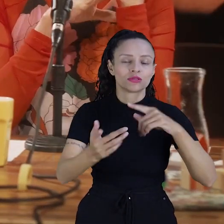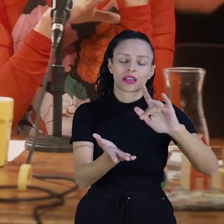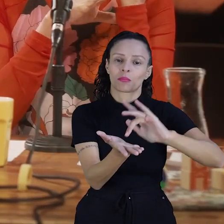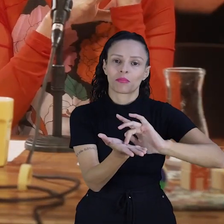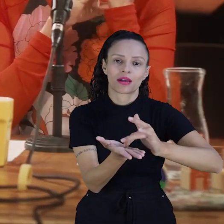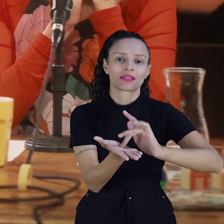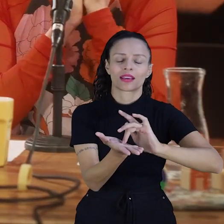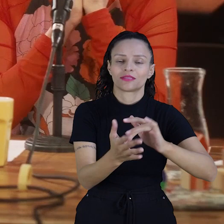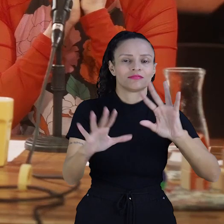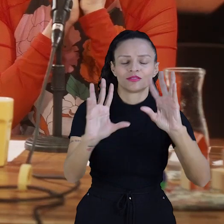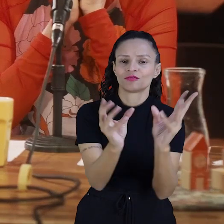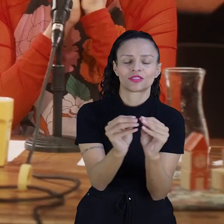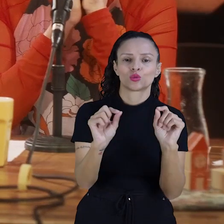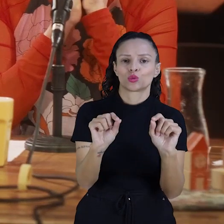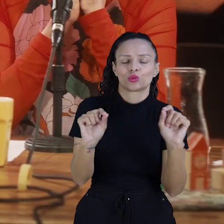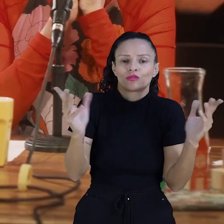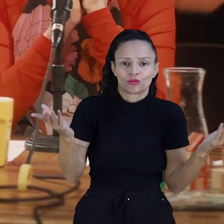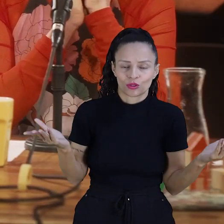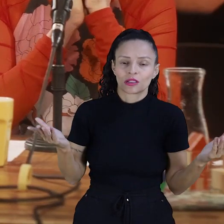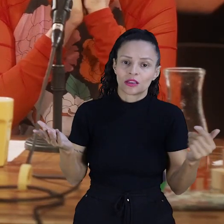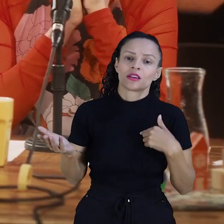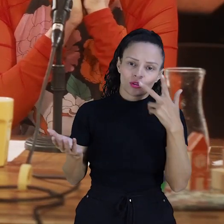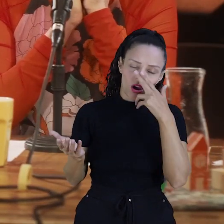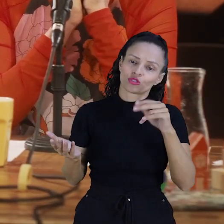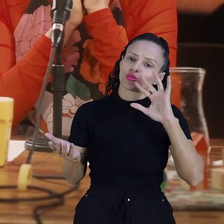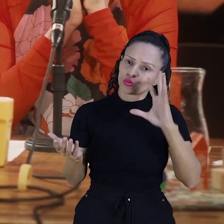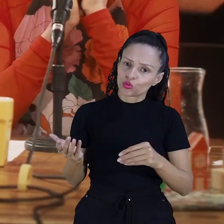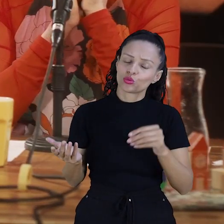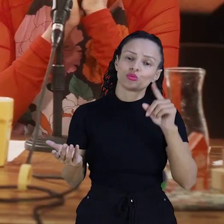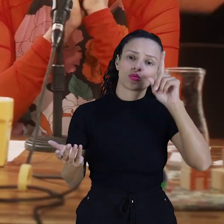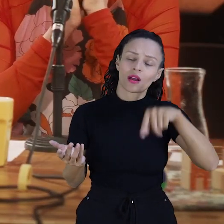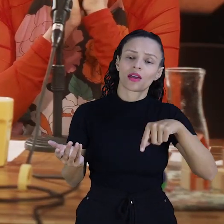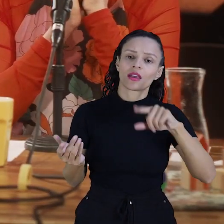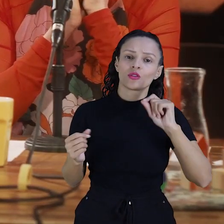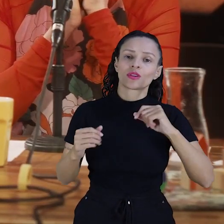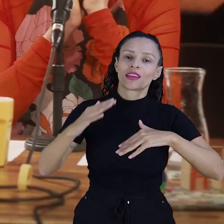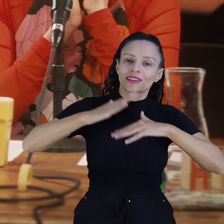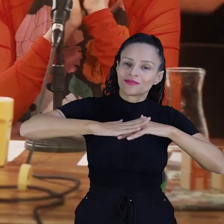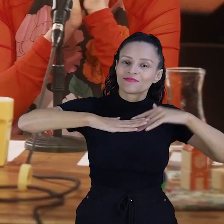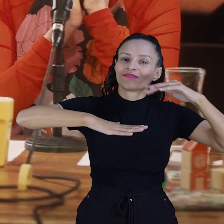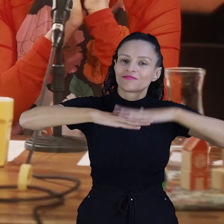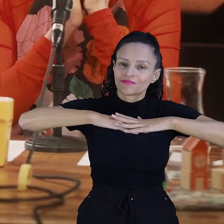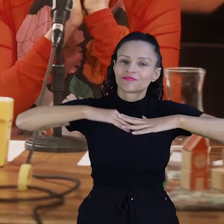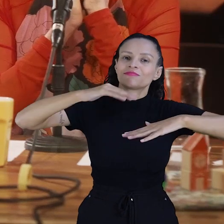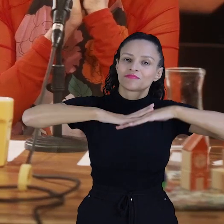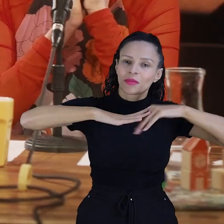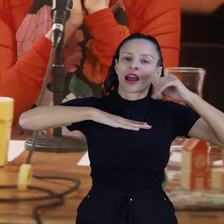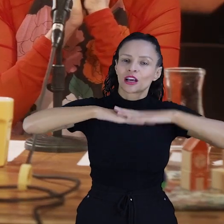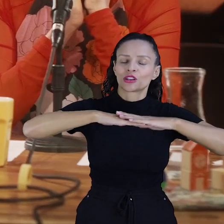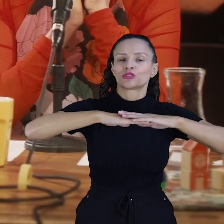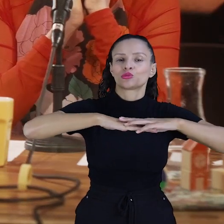um balé, enfim, o que for. E eu acho que tudo isso são camadas